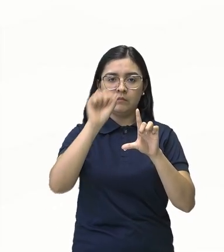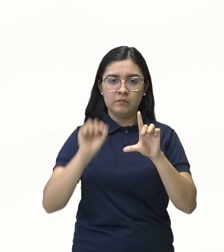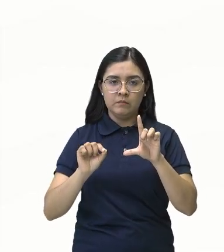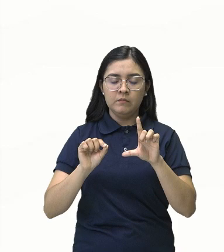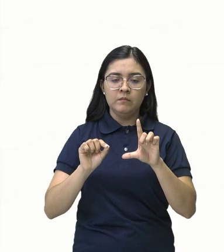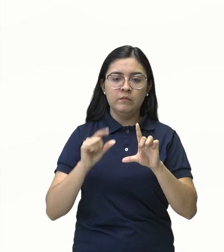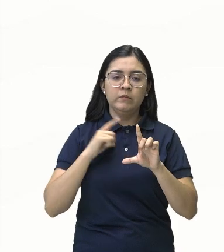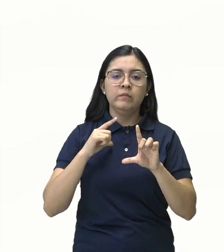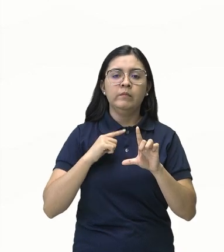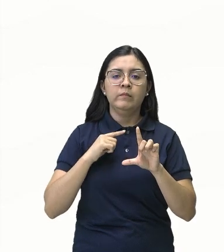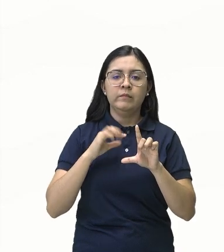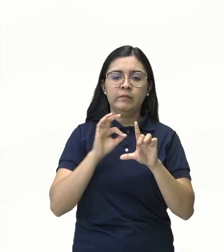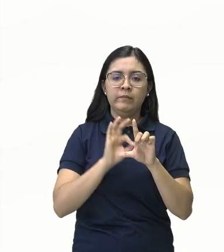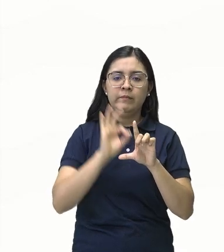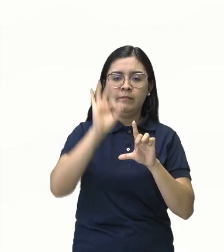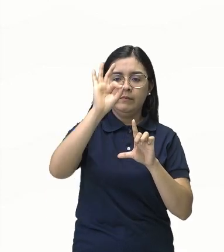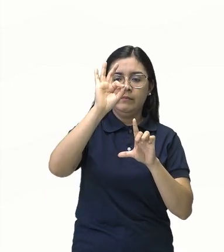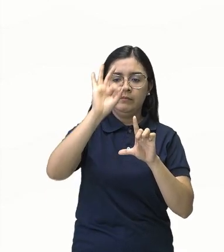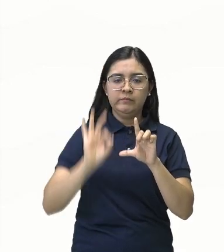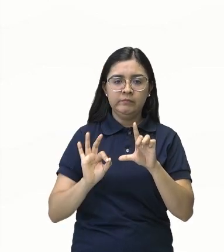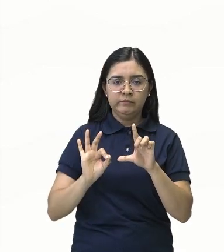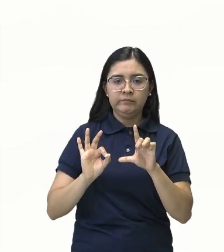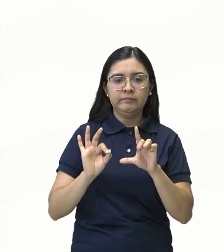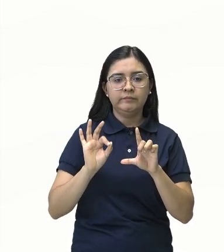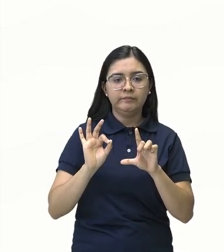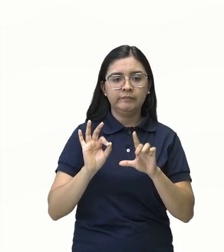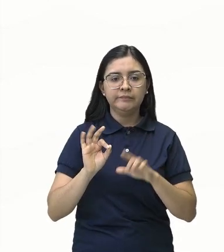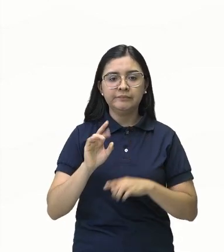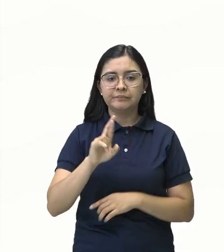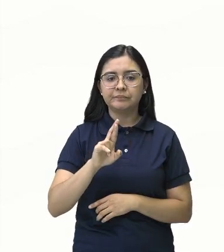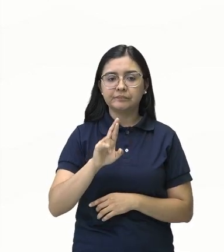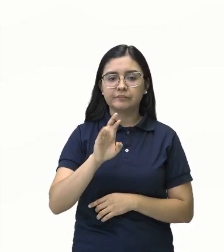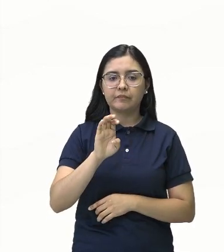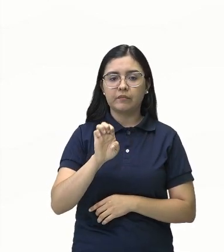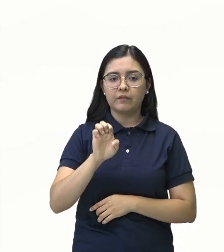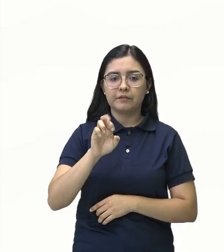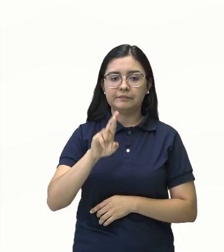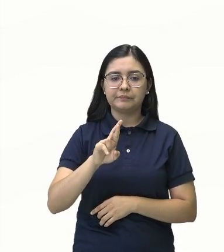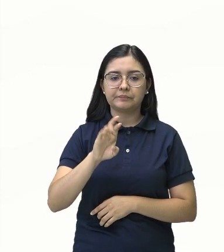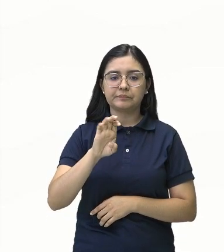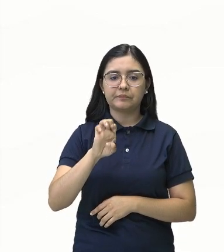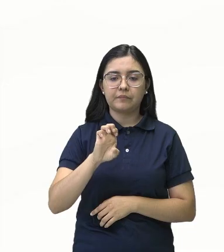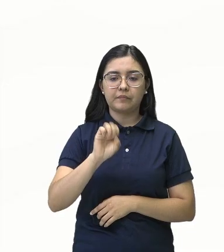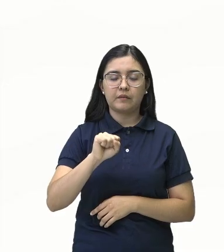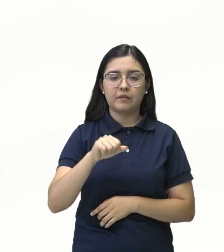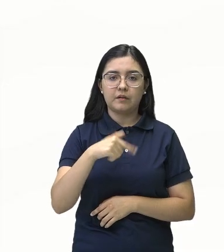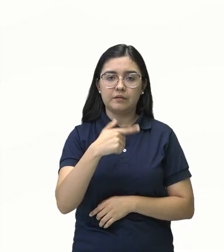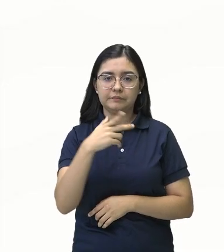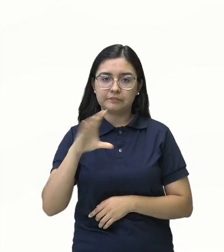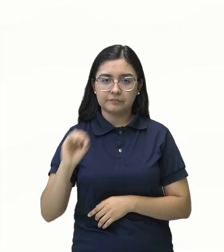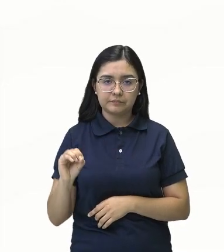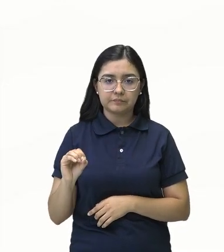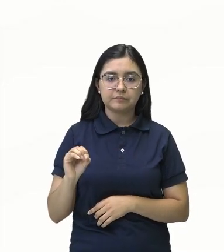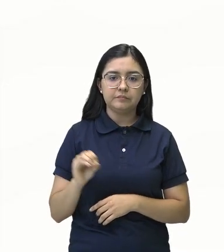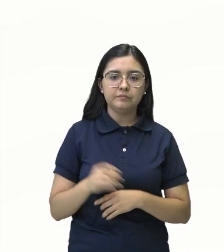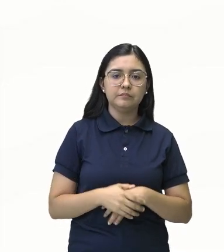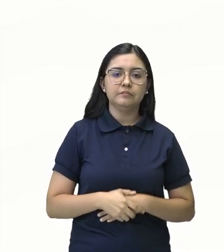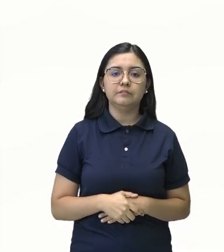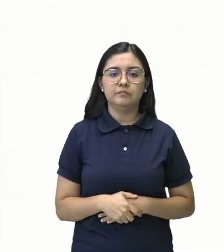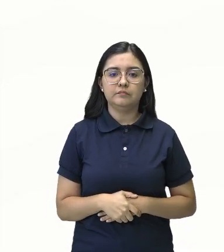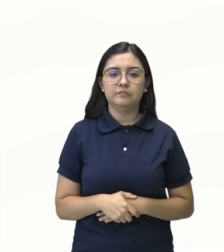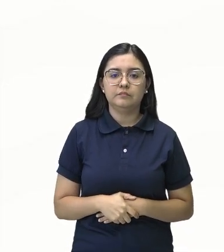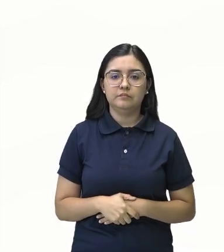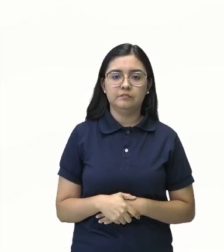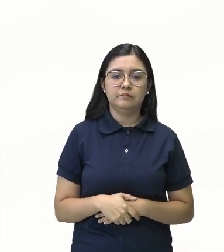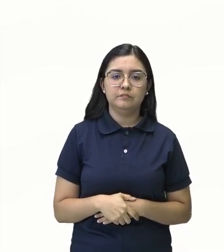Então, houve uma regressão. Ok? E aí, da categoria 3 para a